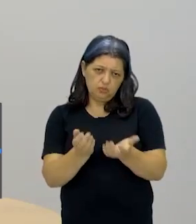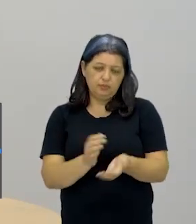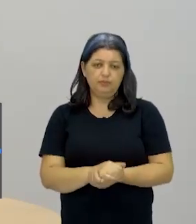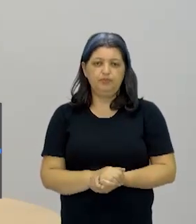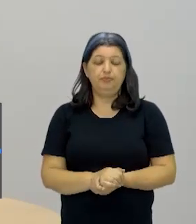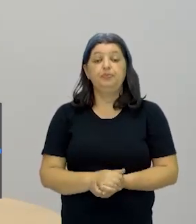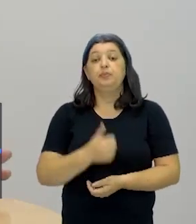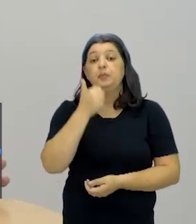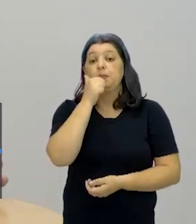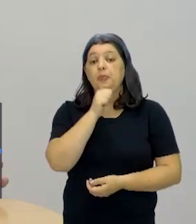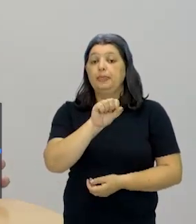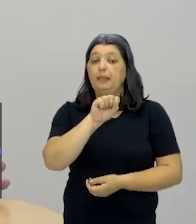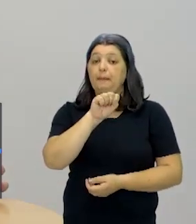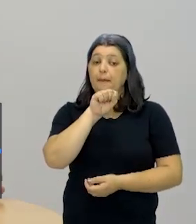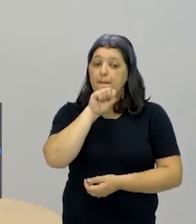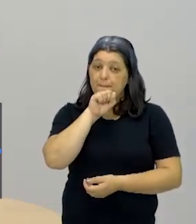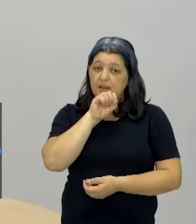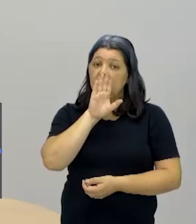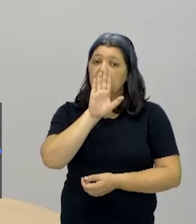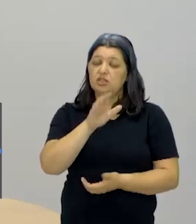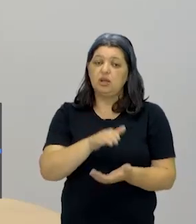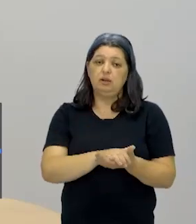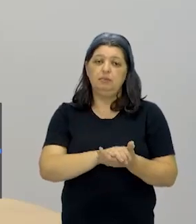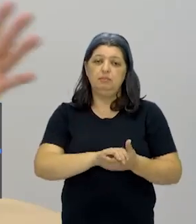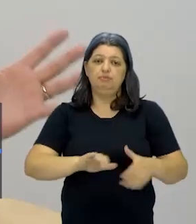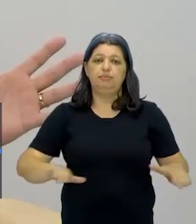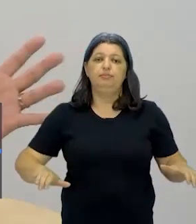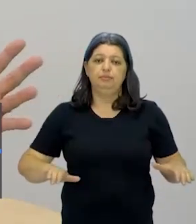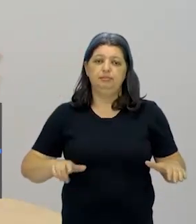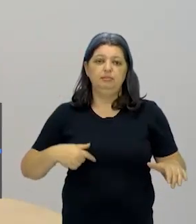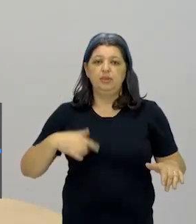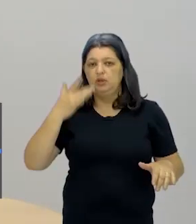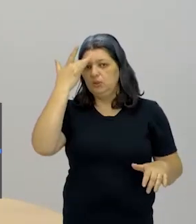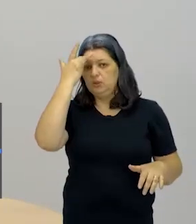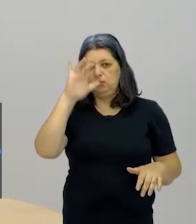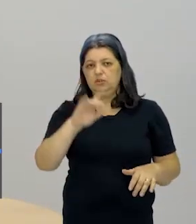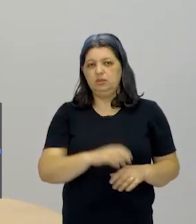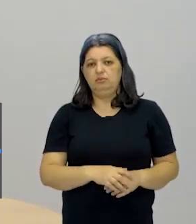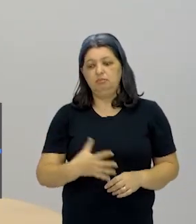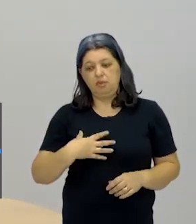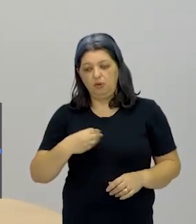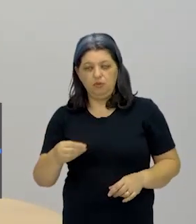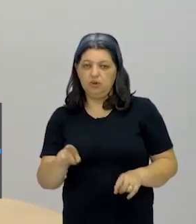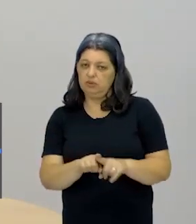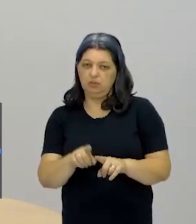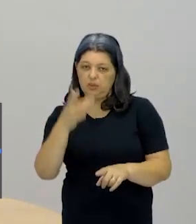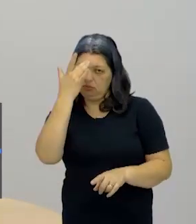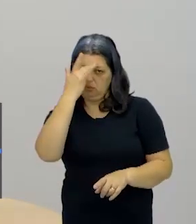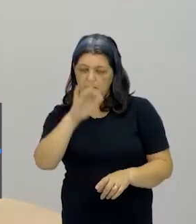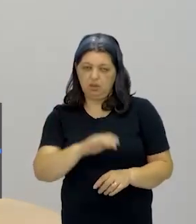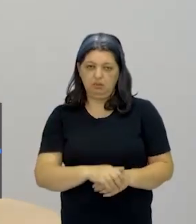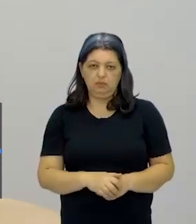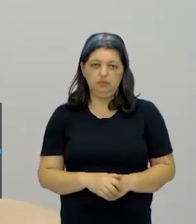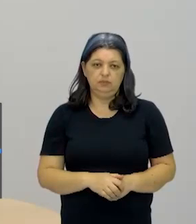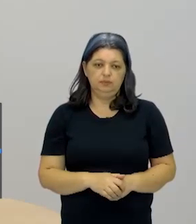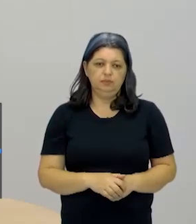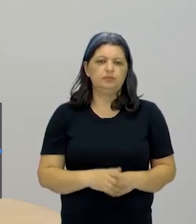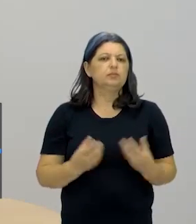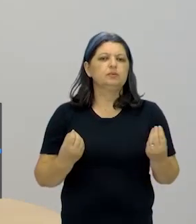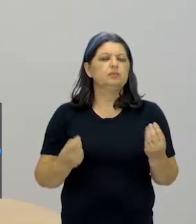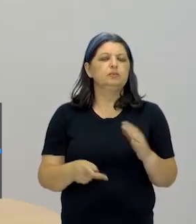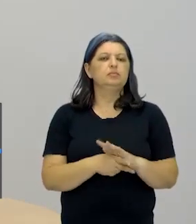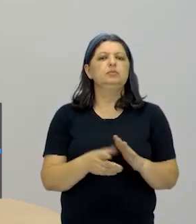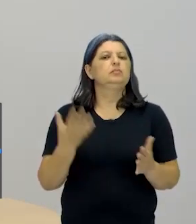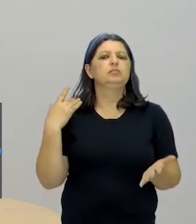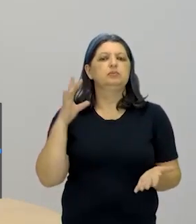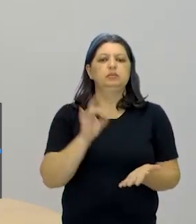minha mãe já se divorciou do meu pai. Eu já não sei, meu filho já não sei. Porque o que era sólido